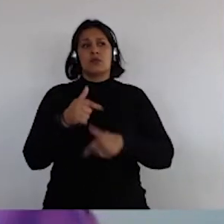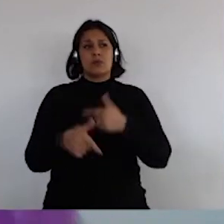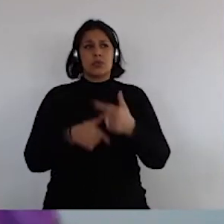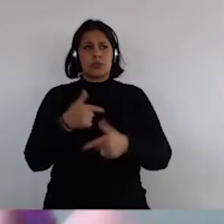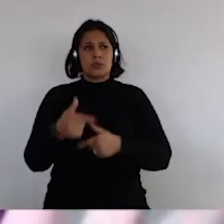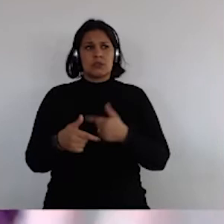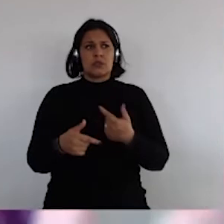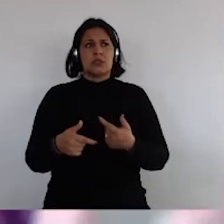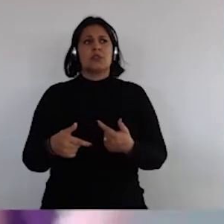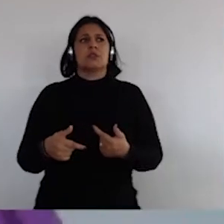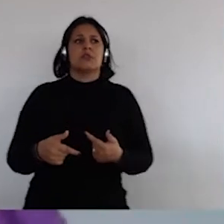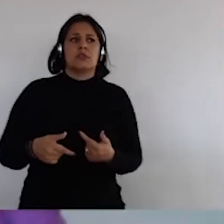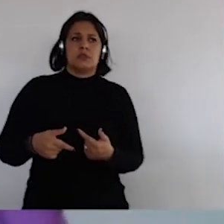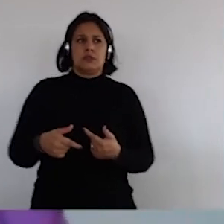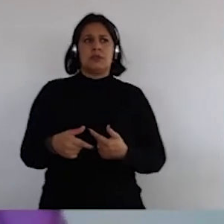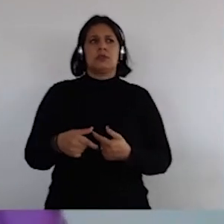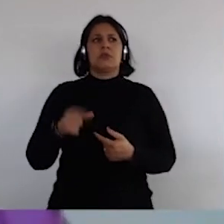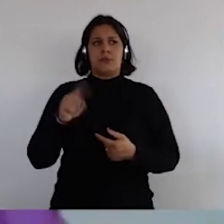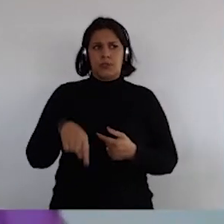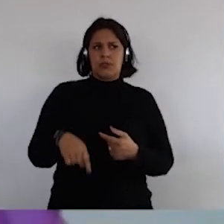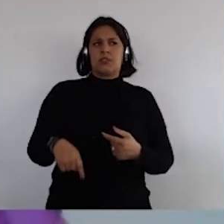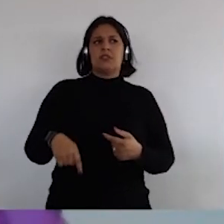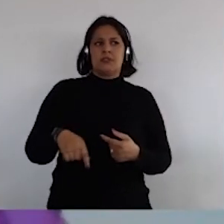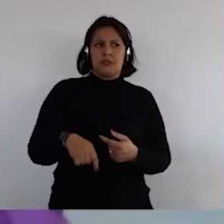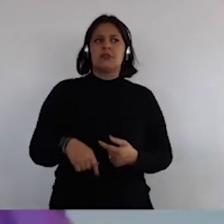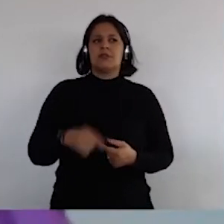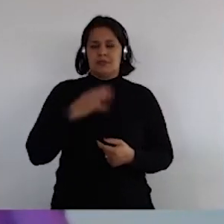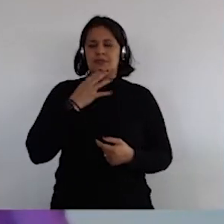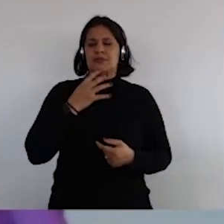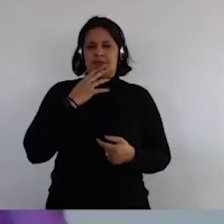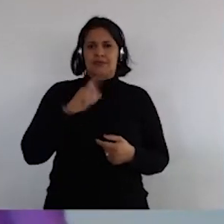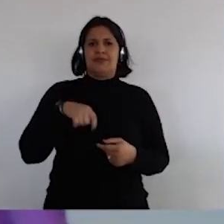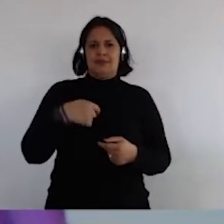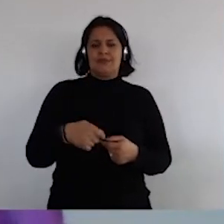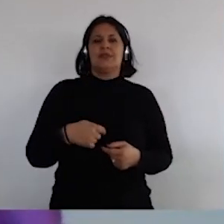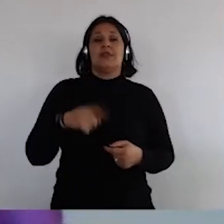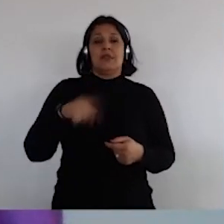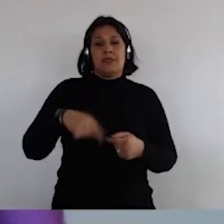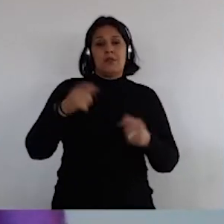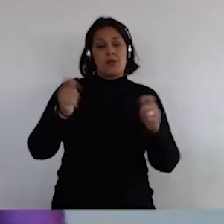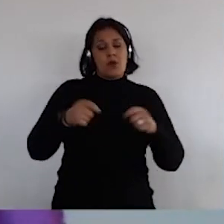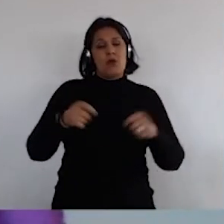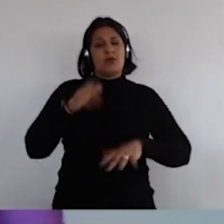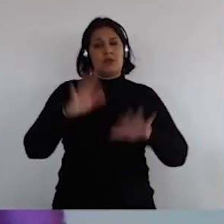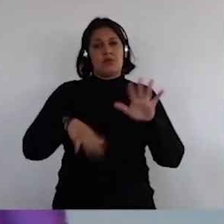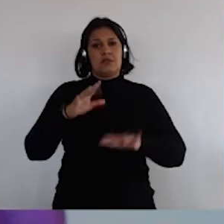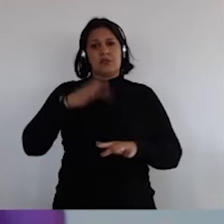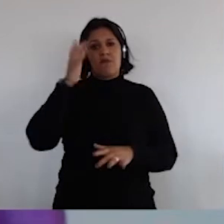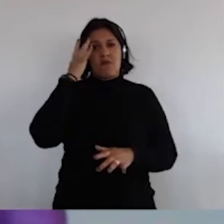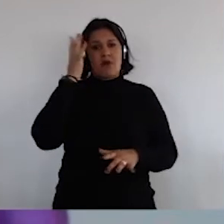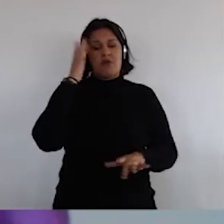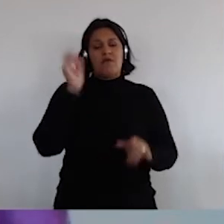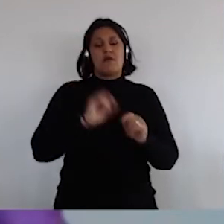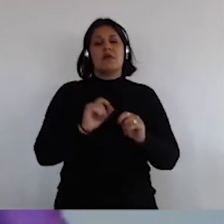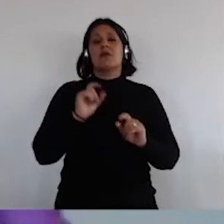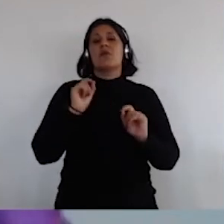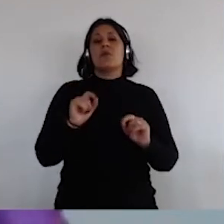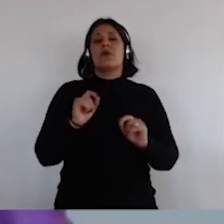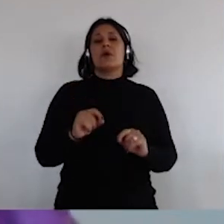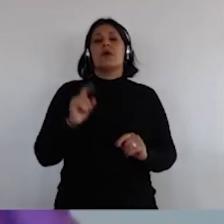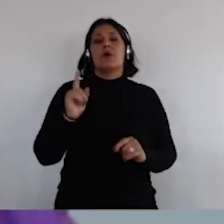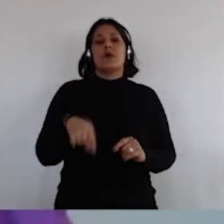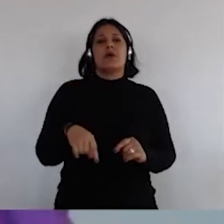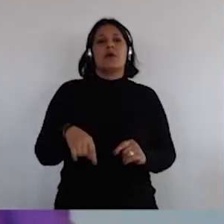da forma de acesso à prestação jurisdicional pode facilmente ser utilizada como